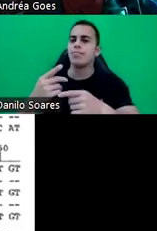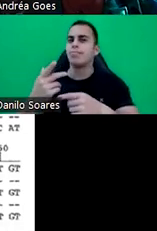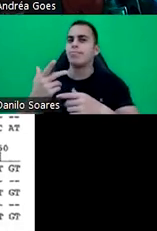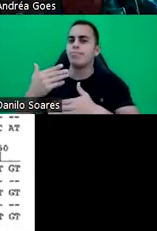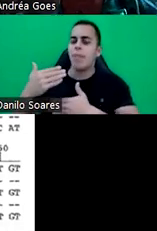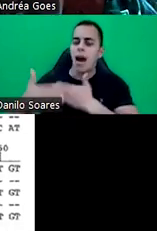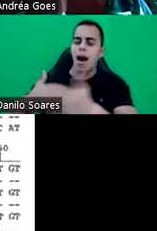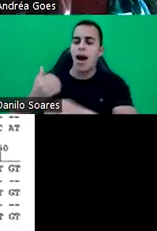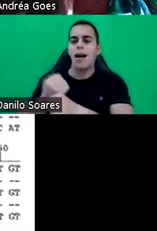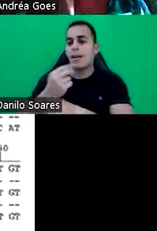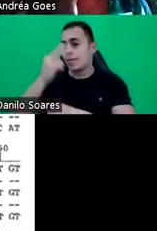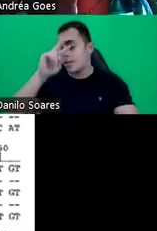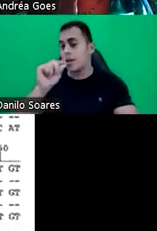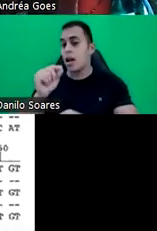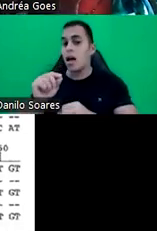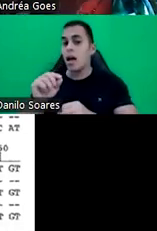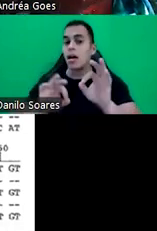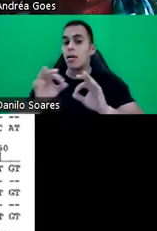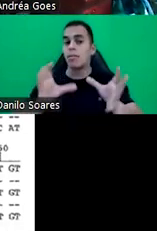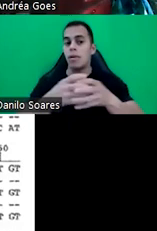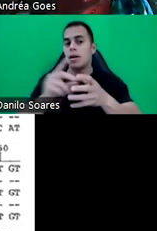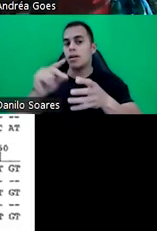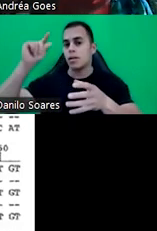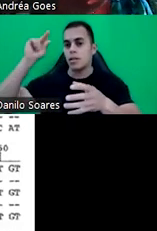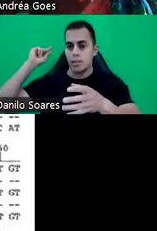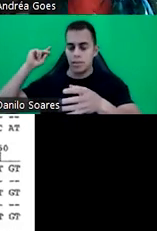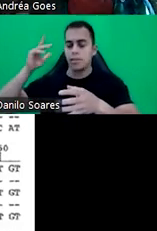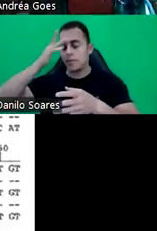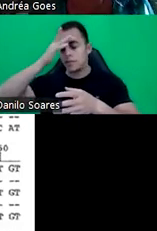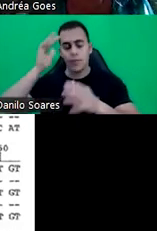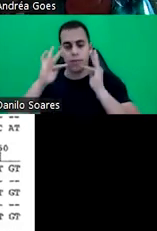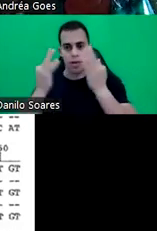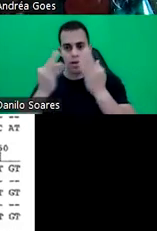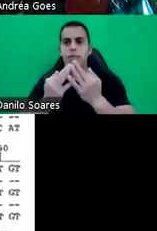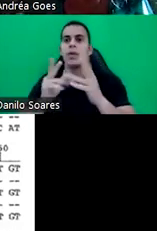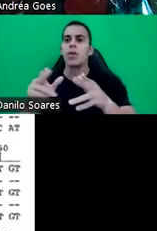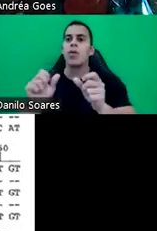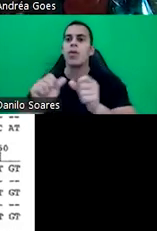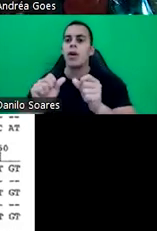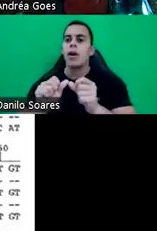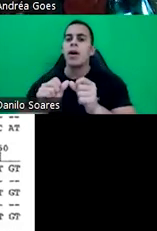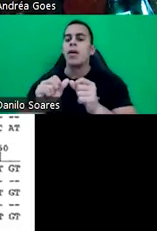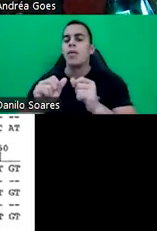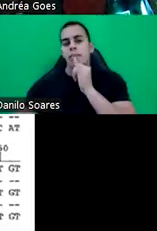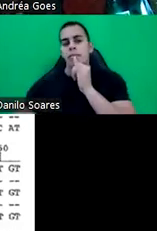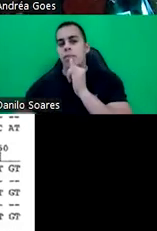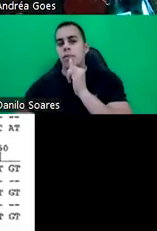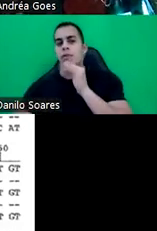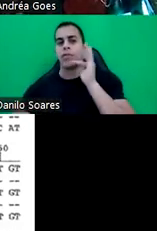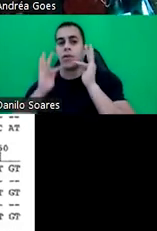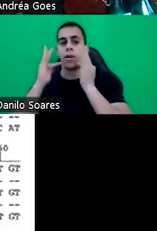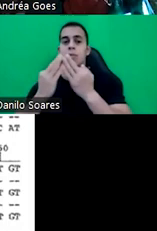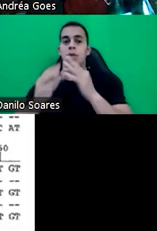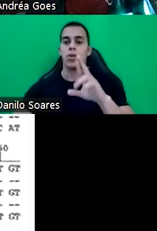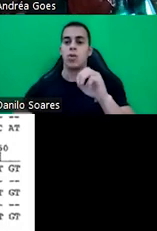determinar ancestrais de determinadas famílias, tá? Como foi feito, como vocês devem ter ouvido falar, da família Romanov,